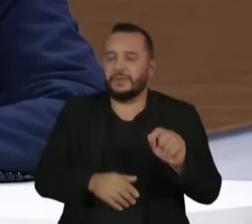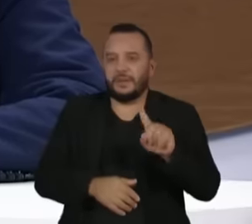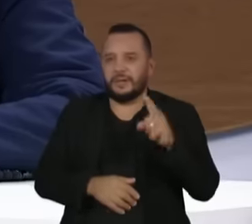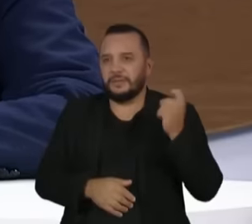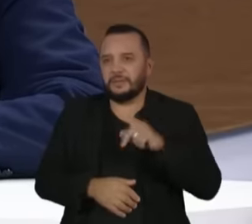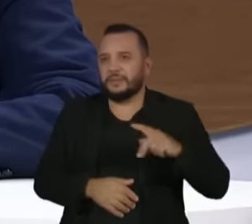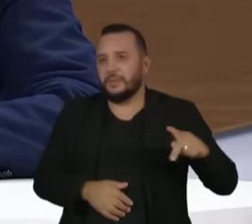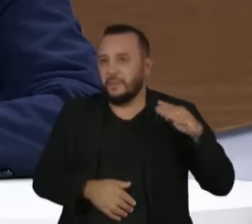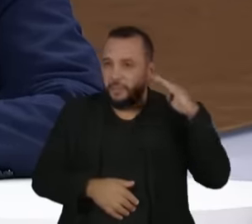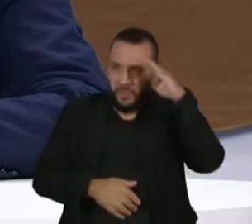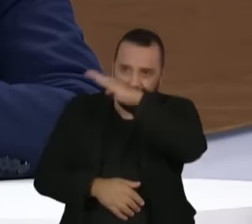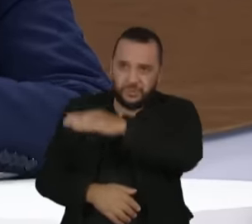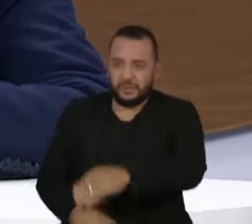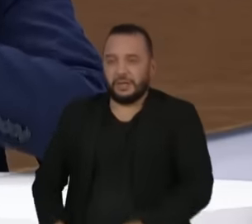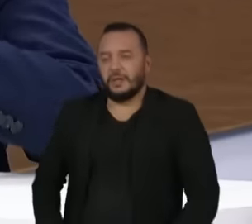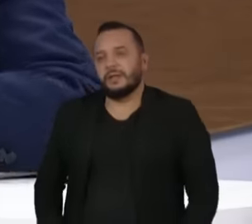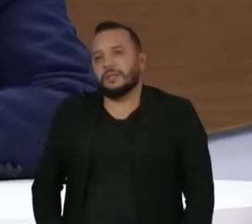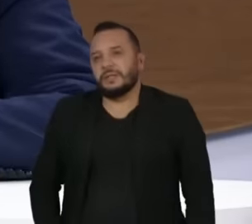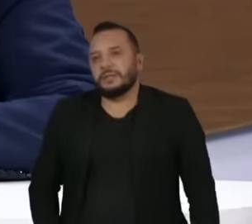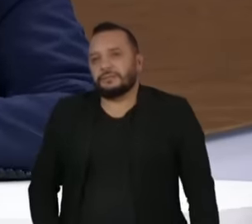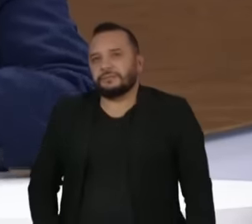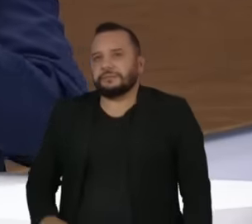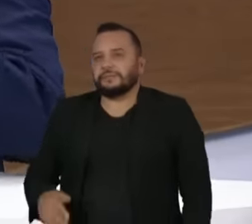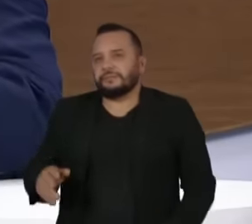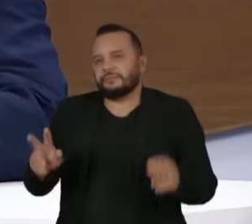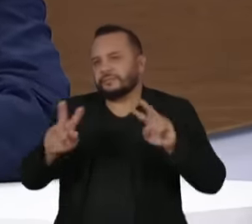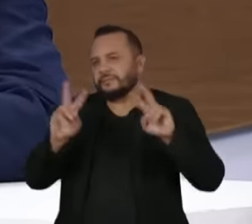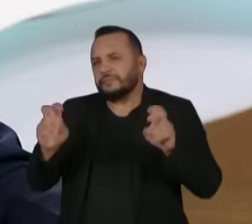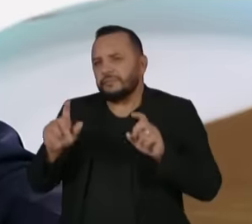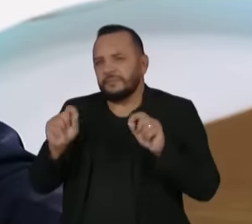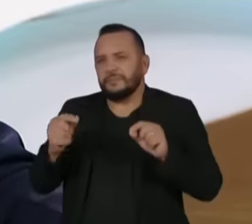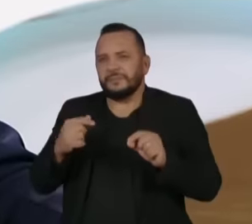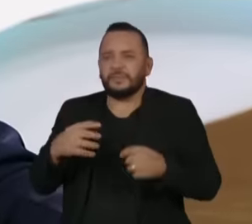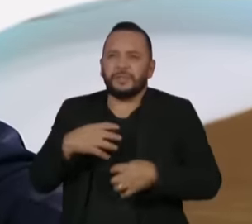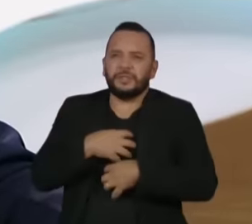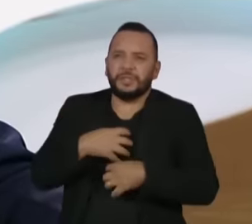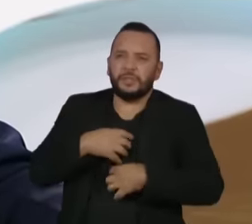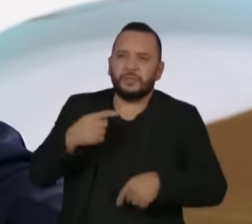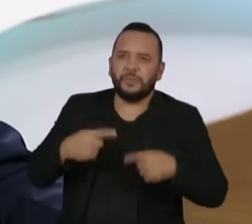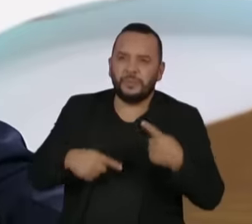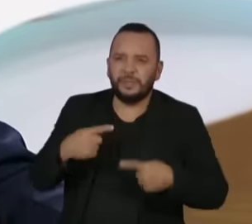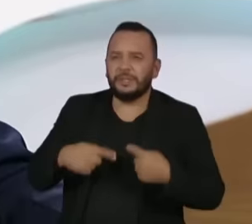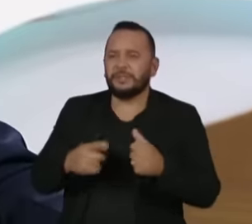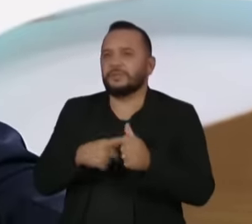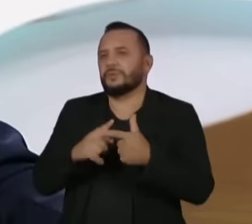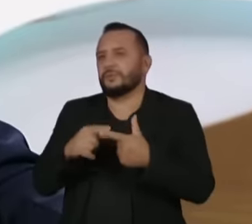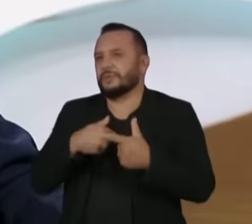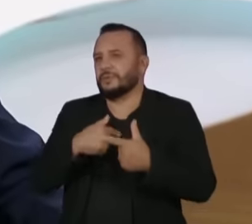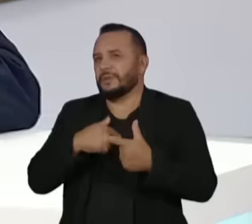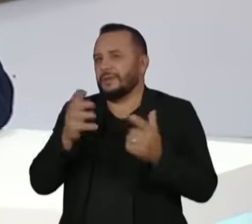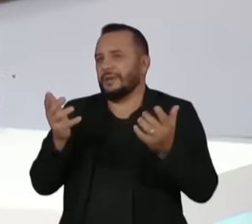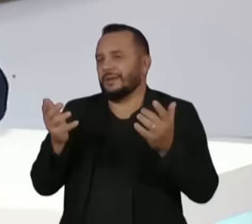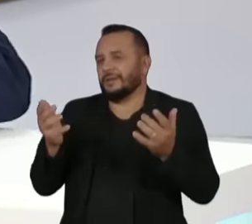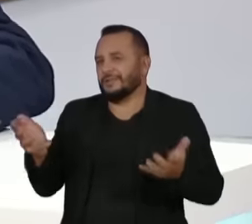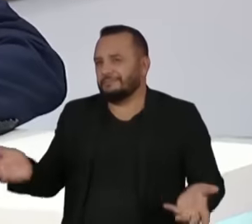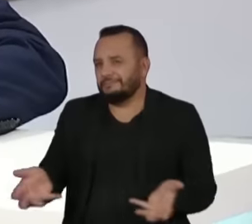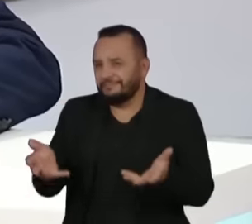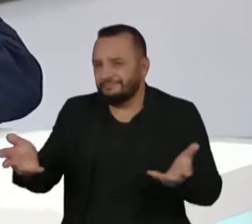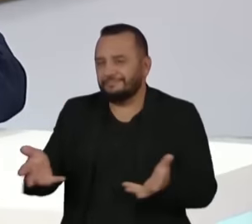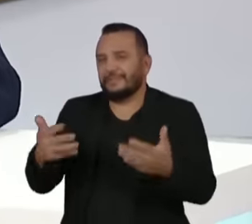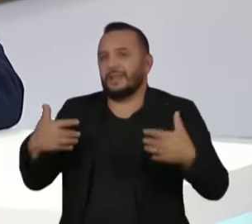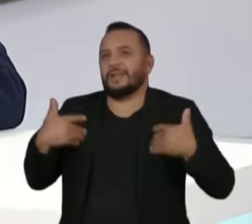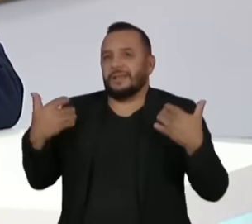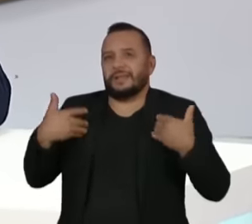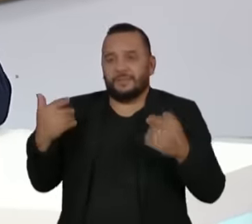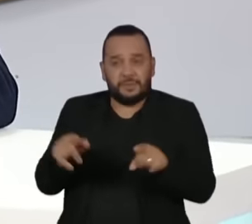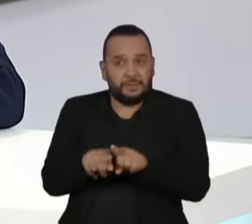ex-presidente Bolsonaro, em termos de mudança de clima político, injeção de ânimo, problema para o governo Lula,